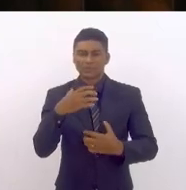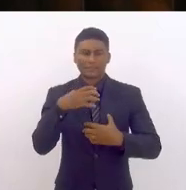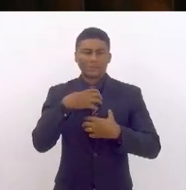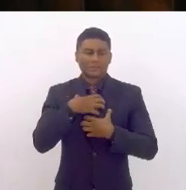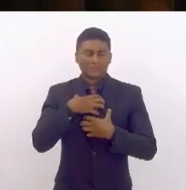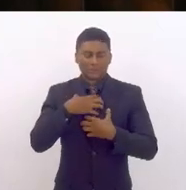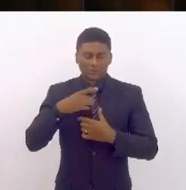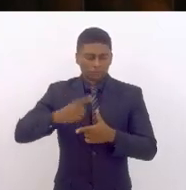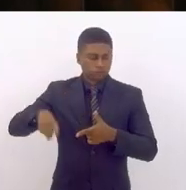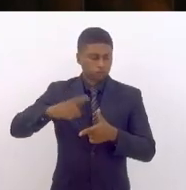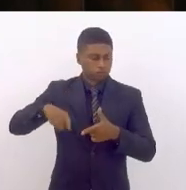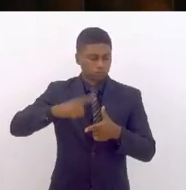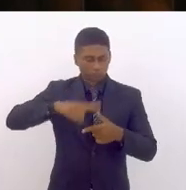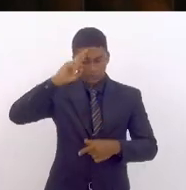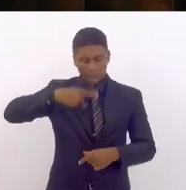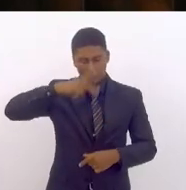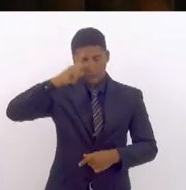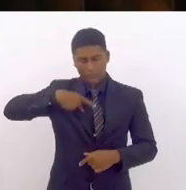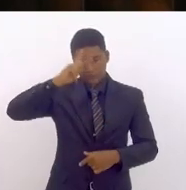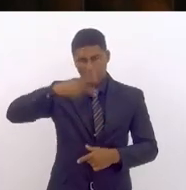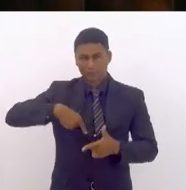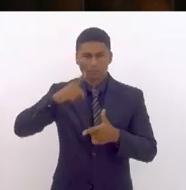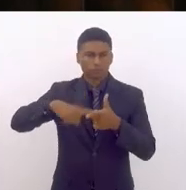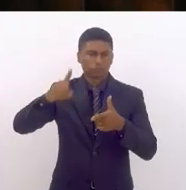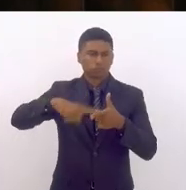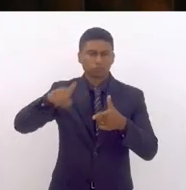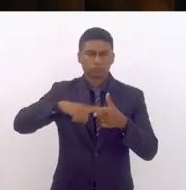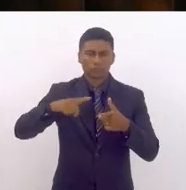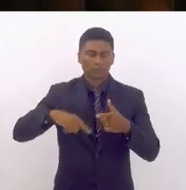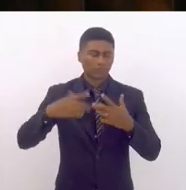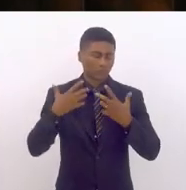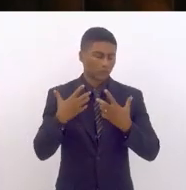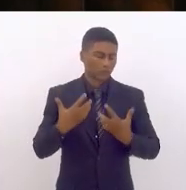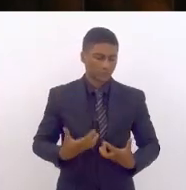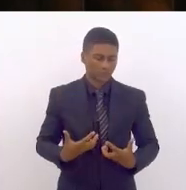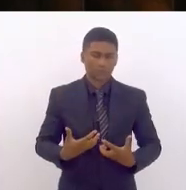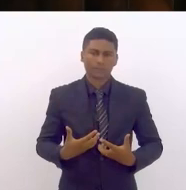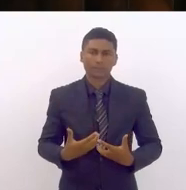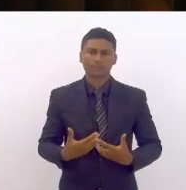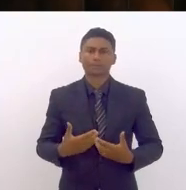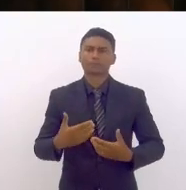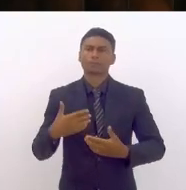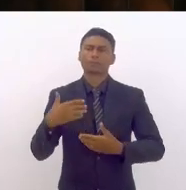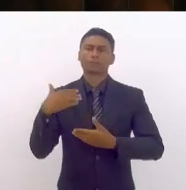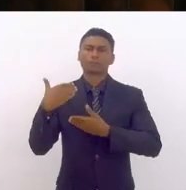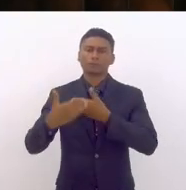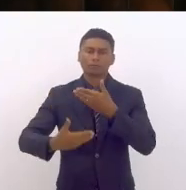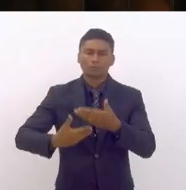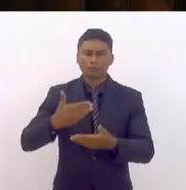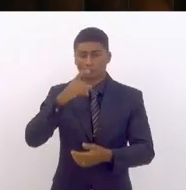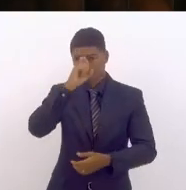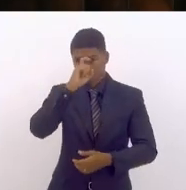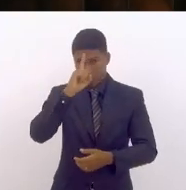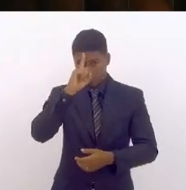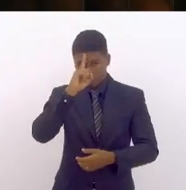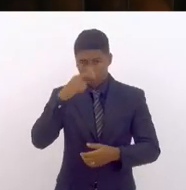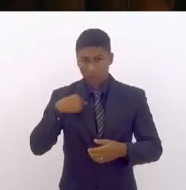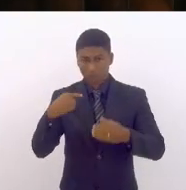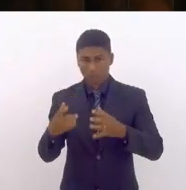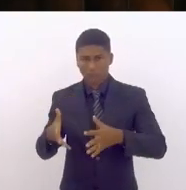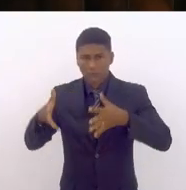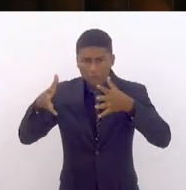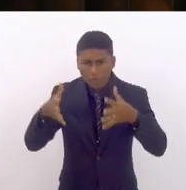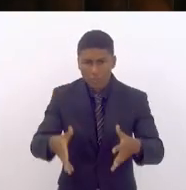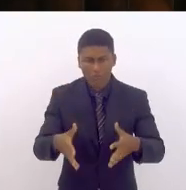dos seus problemas pessoais, deputada Tia Ju, mas que quando você chega no hospital e você chega num leito